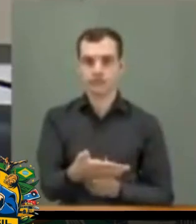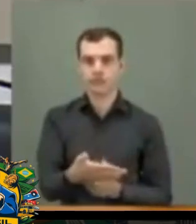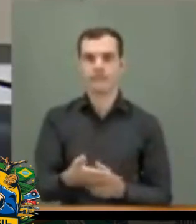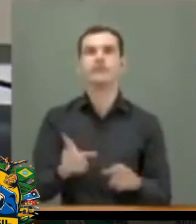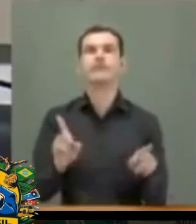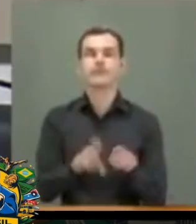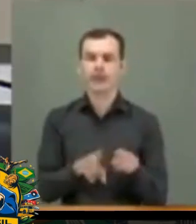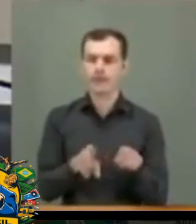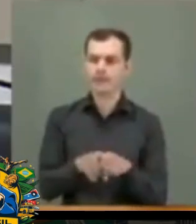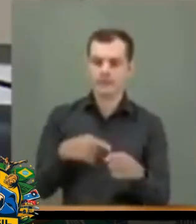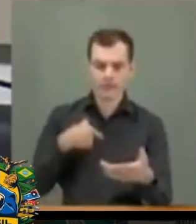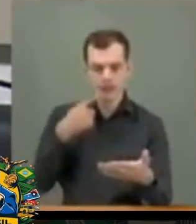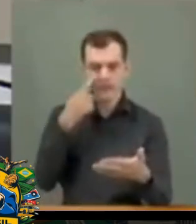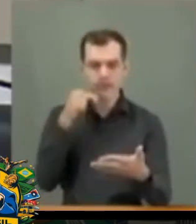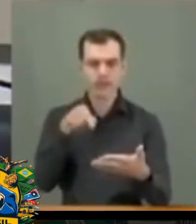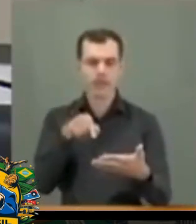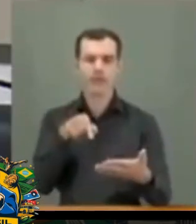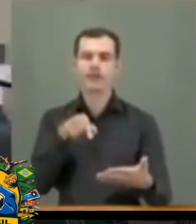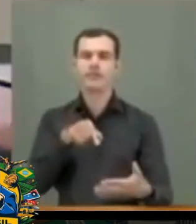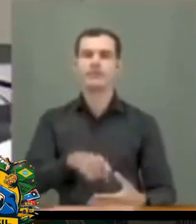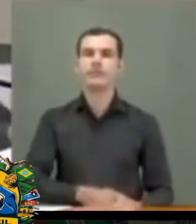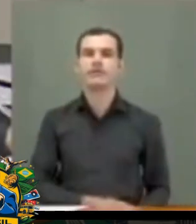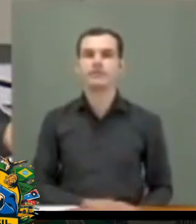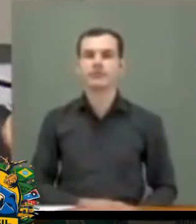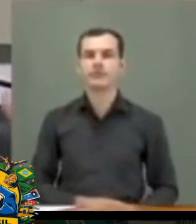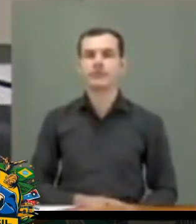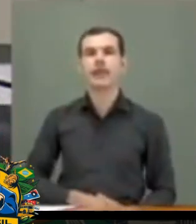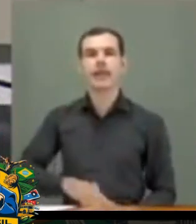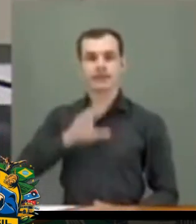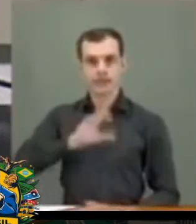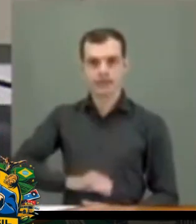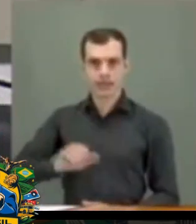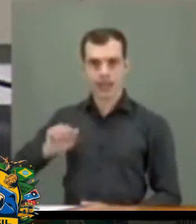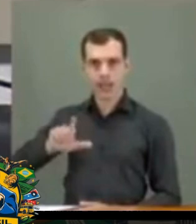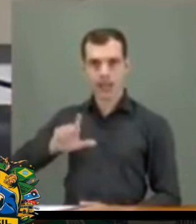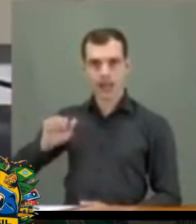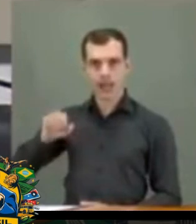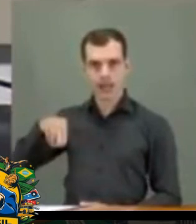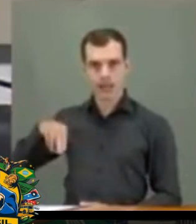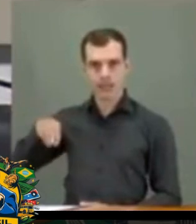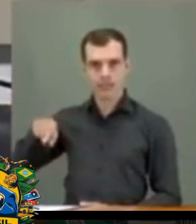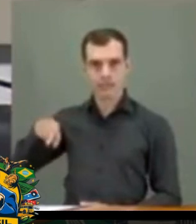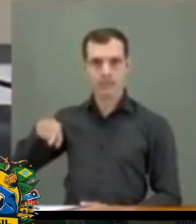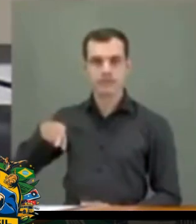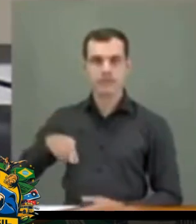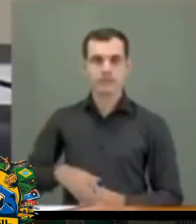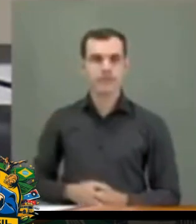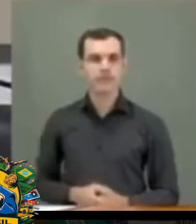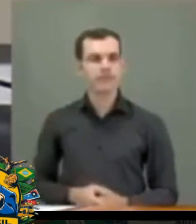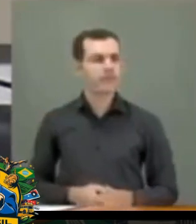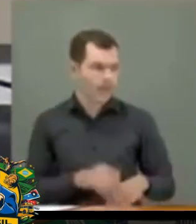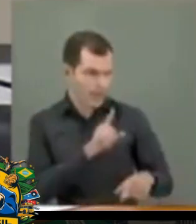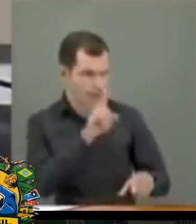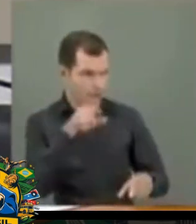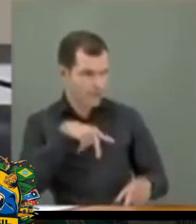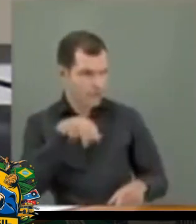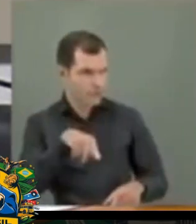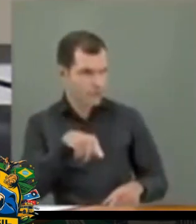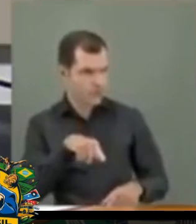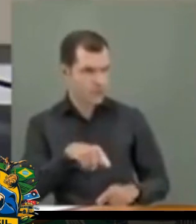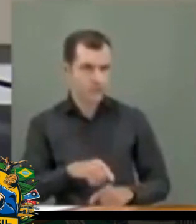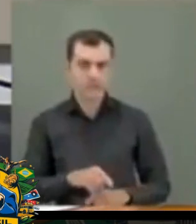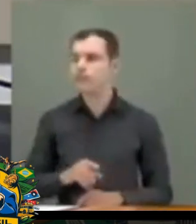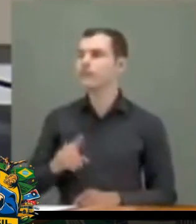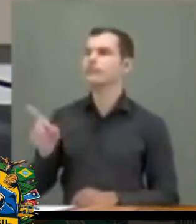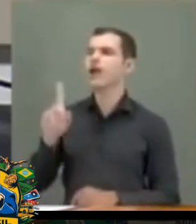Se não me falha aqui, cidadão Alan dos Santos. Em Portugal? Não, parece que estava em outro país, Estados